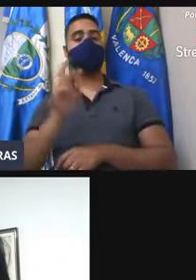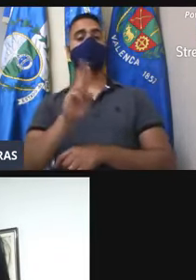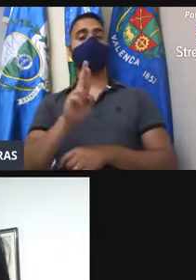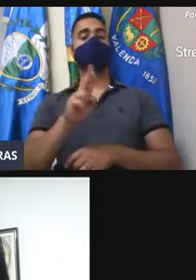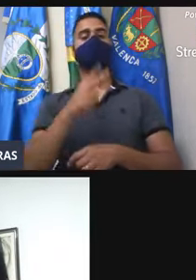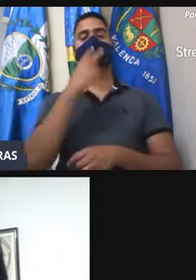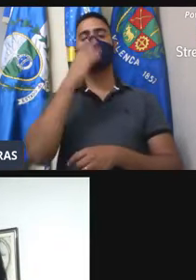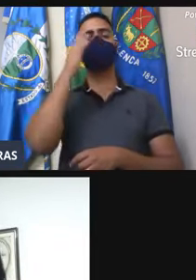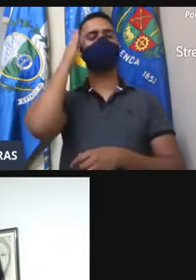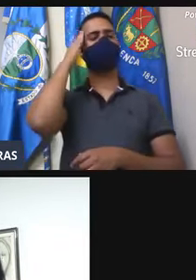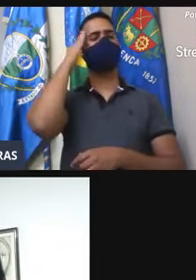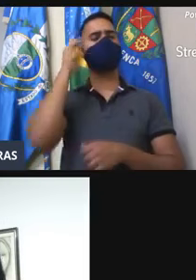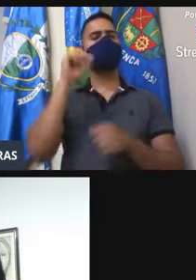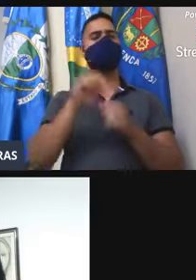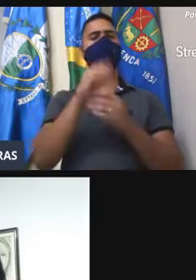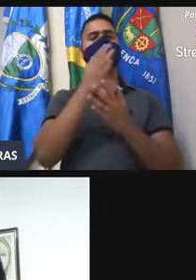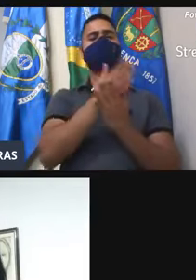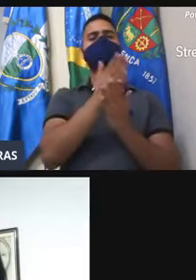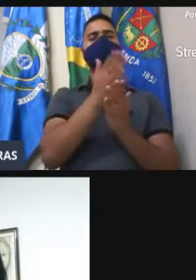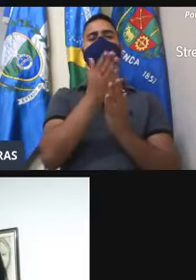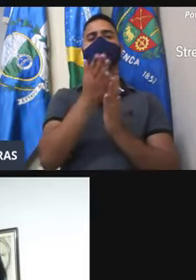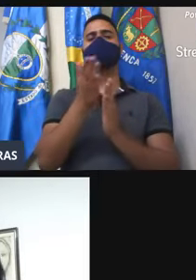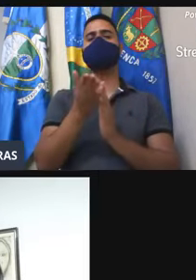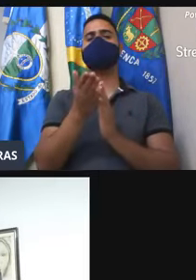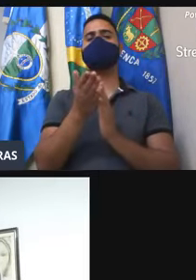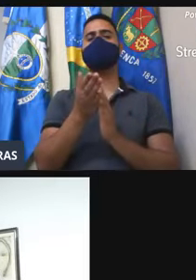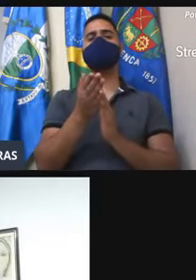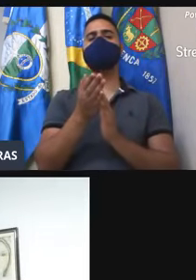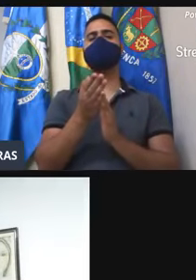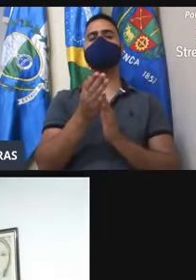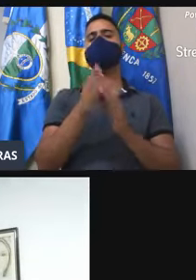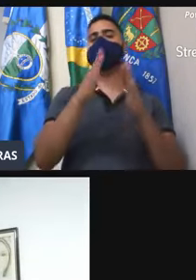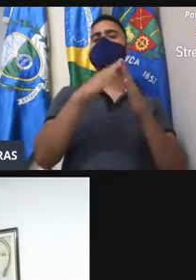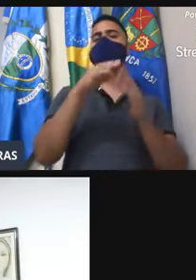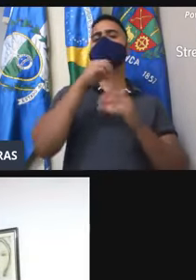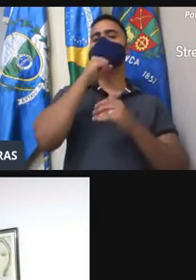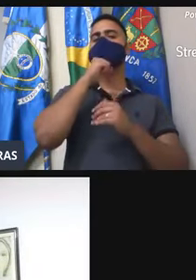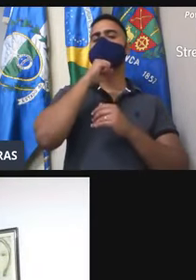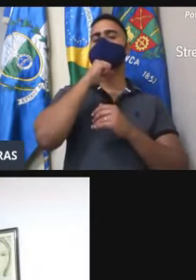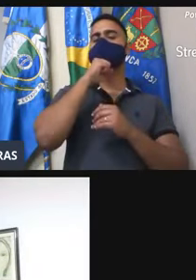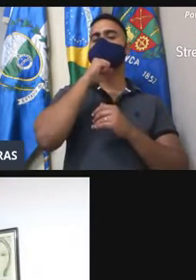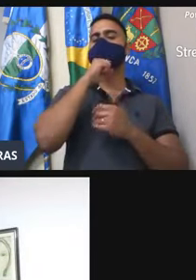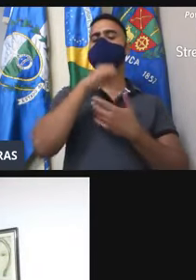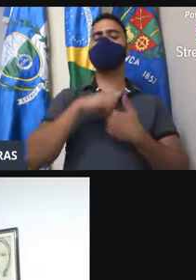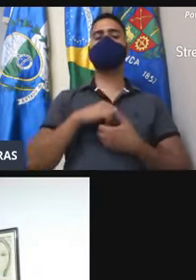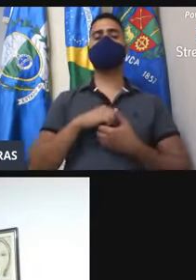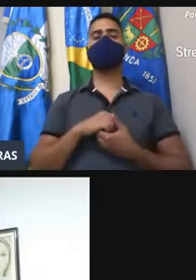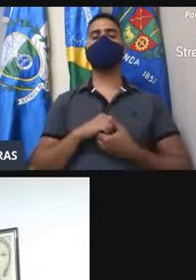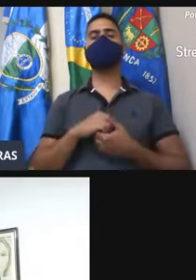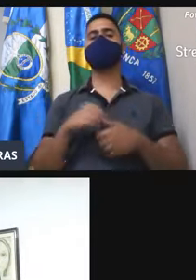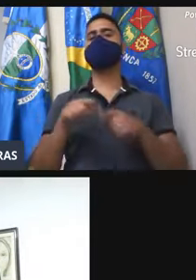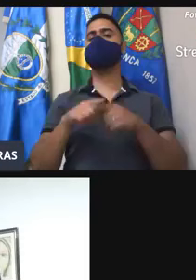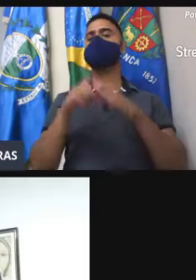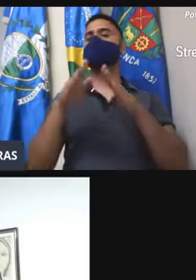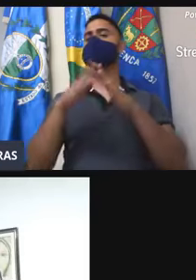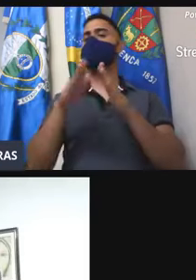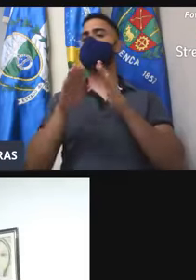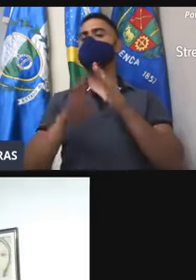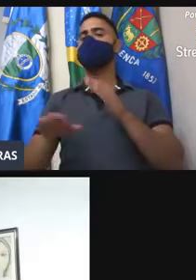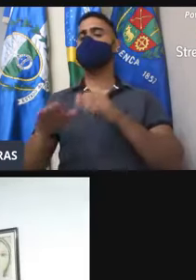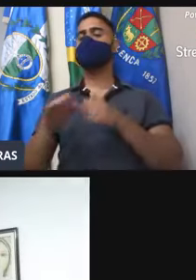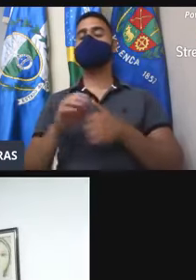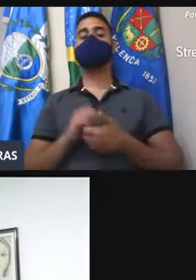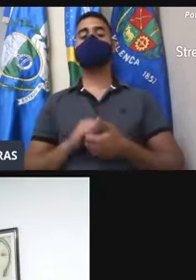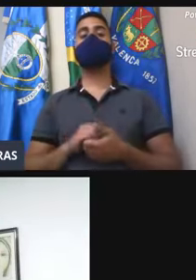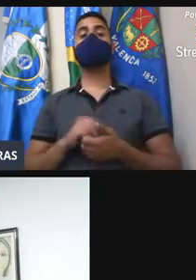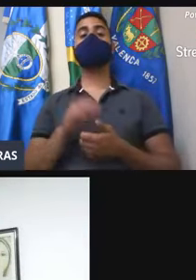R$ 244 mil, parece que vai ser dividido, lar dos idosos, parece